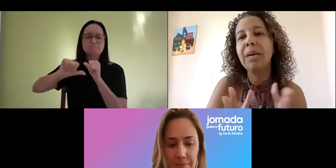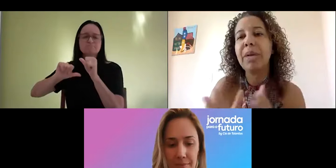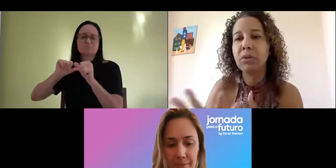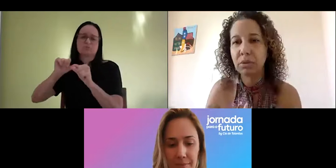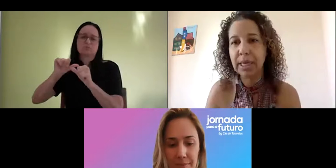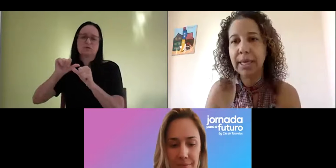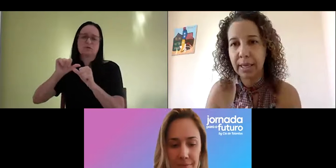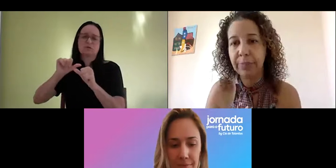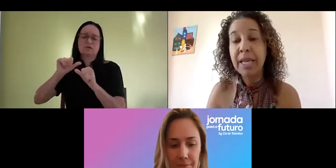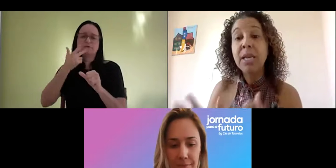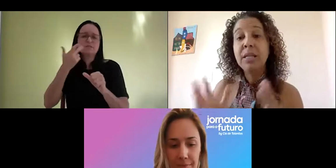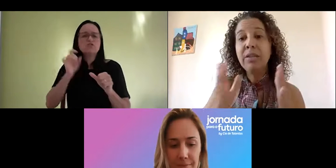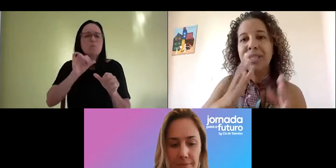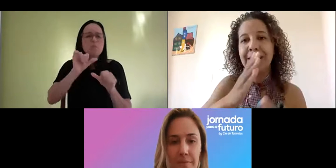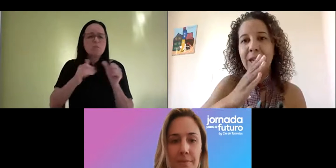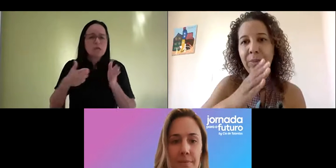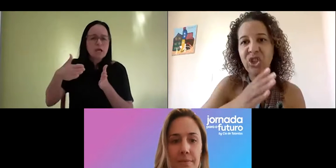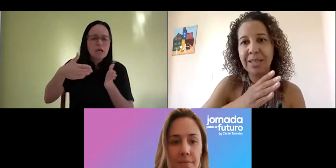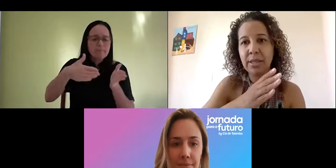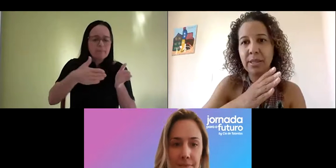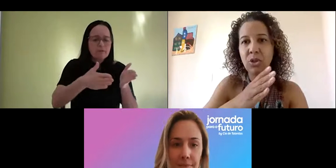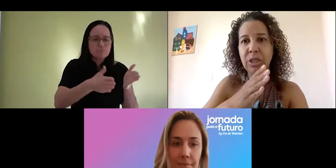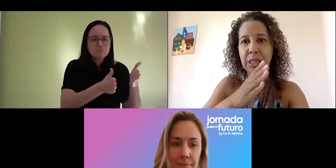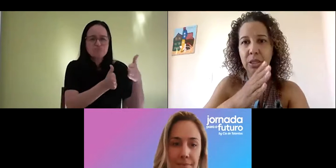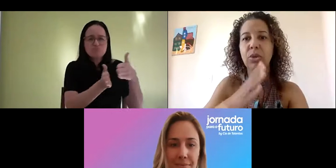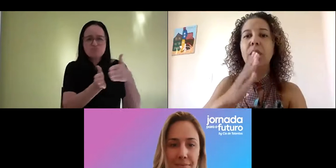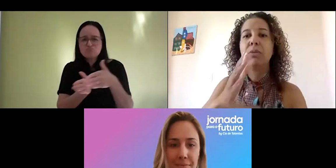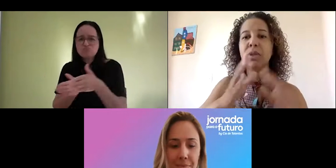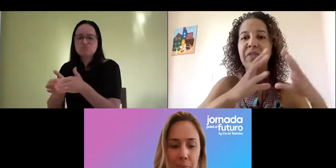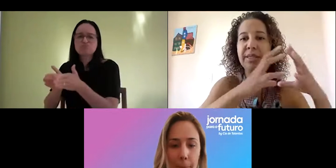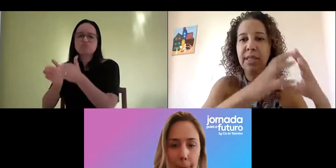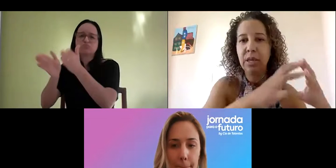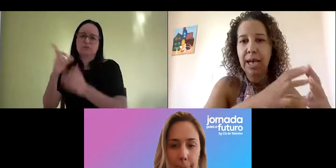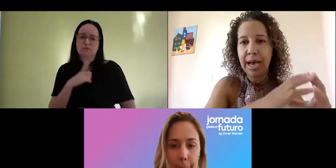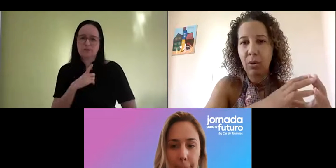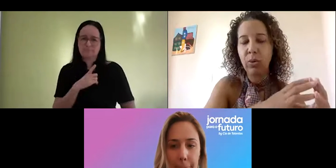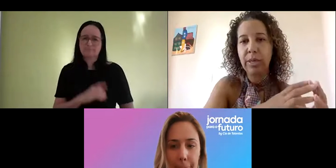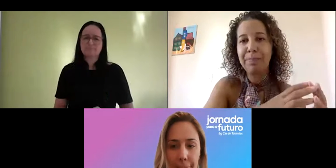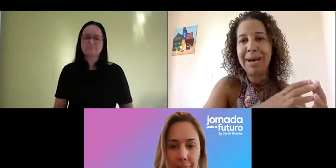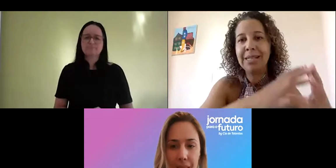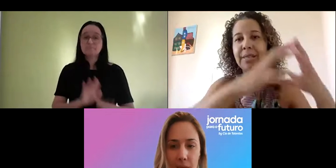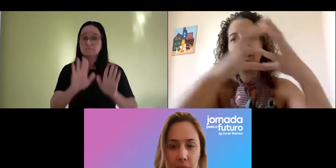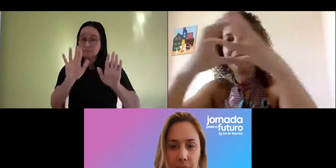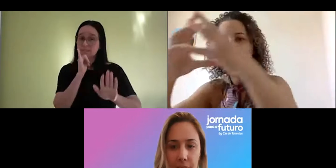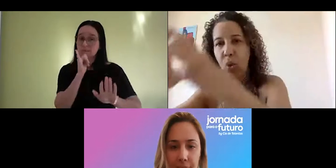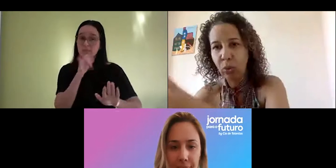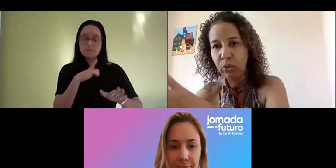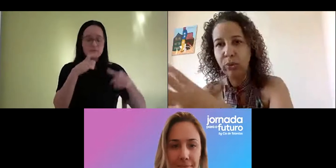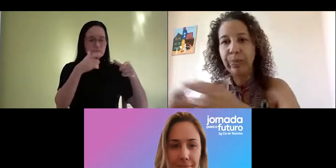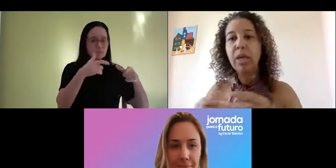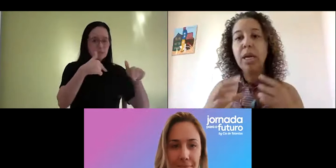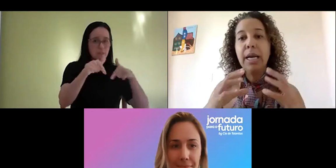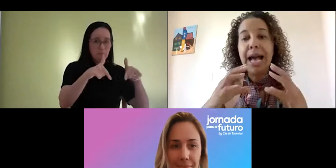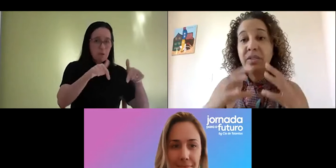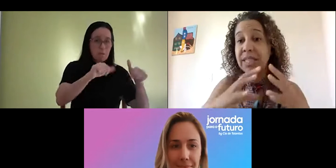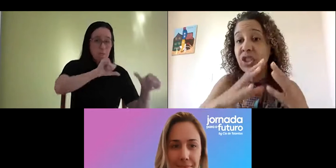direcionamento da sua carreira. Se você realmente está transicionando, você fazia algo e passa a fazer outro,